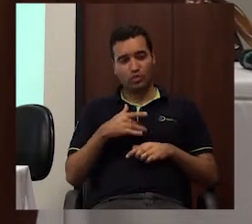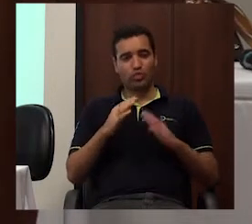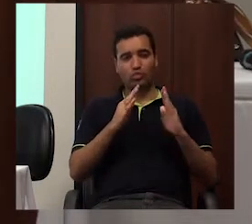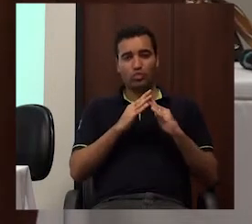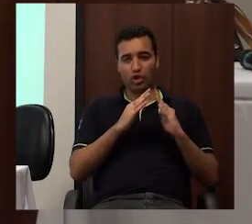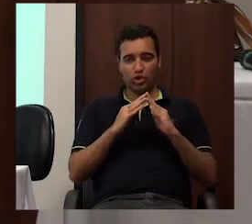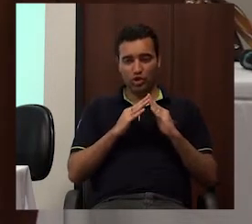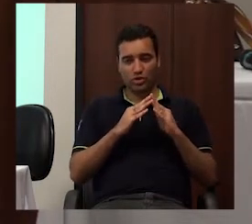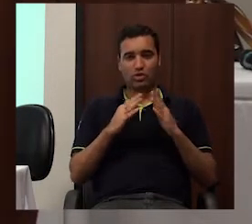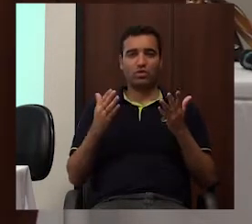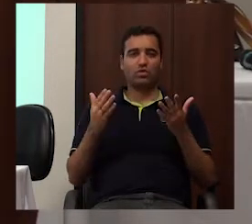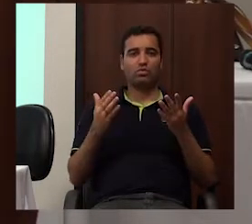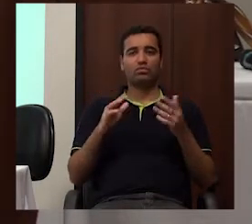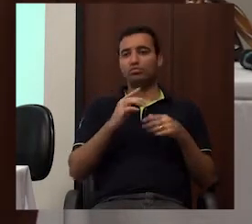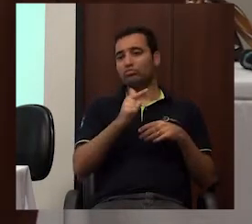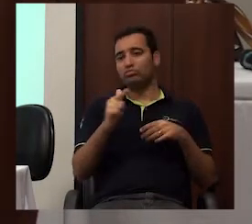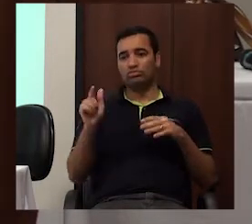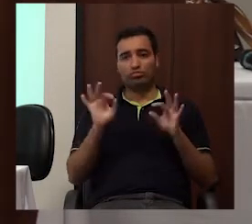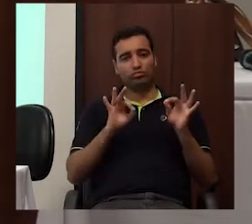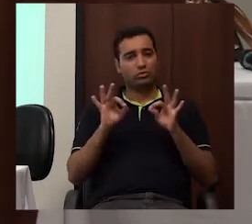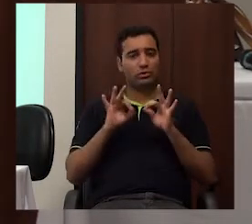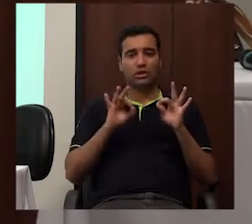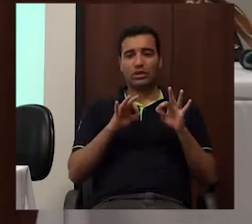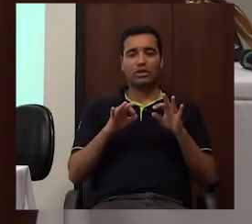moradia. Não existe nenhum parâmetro legal.